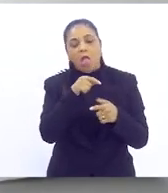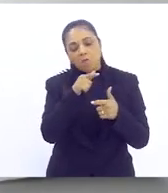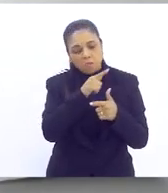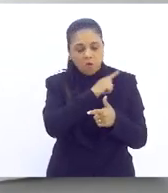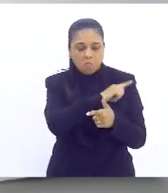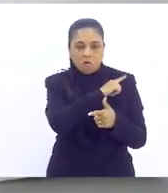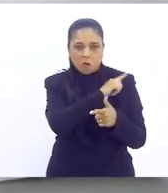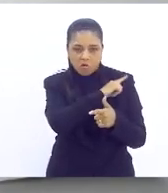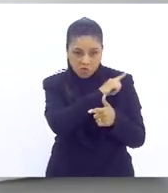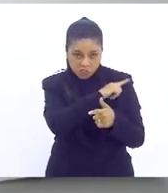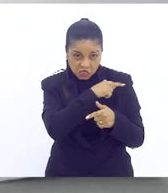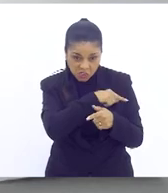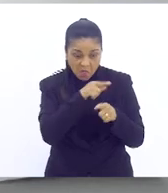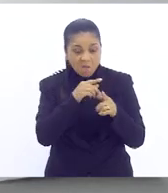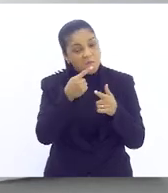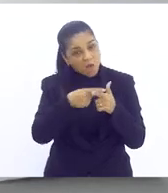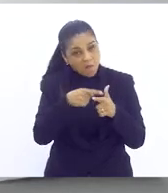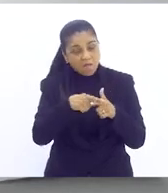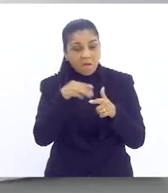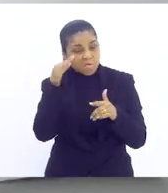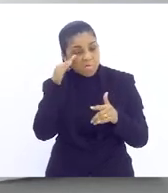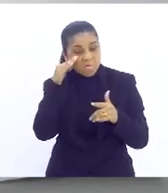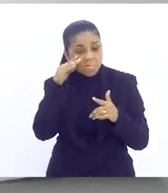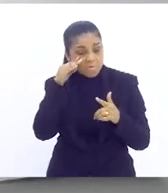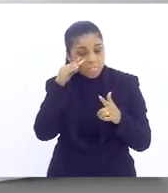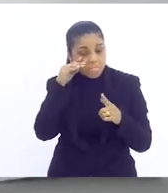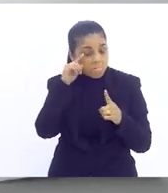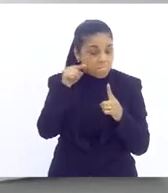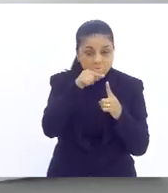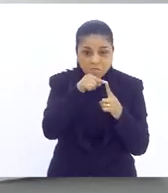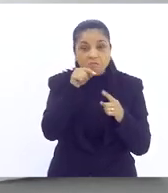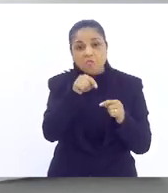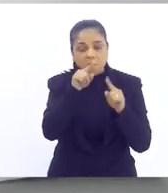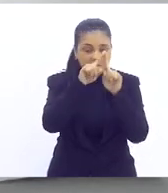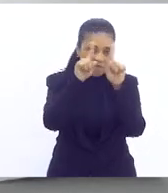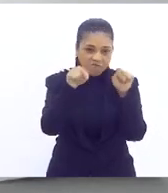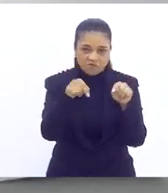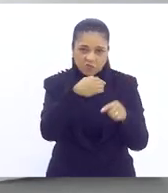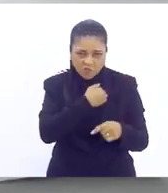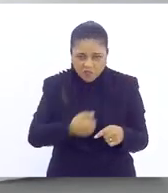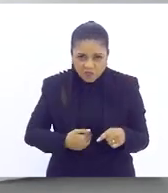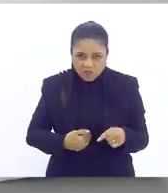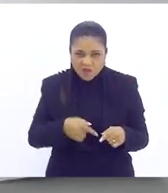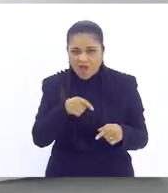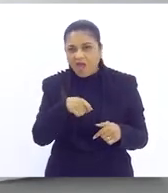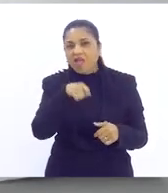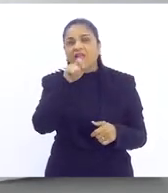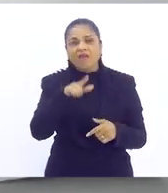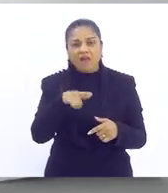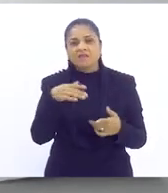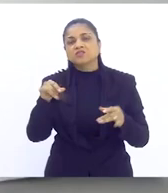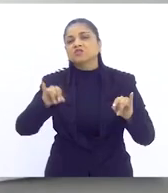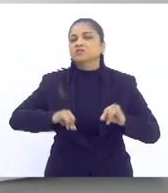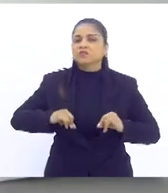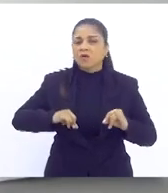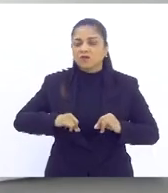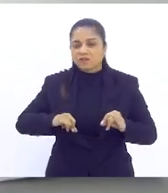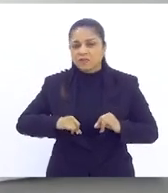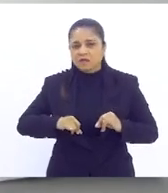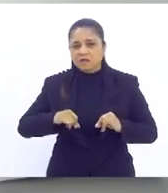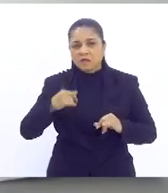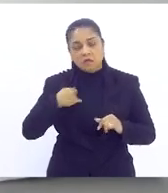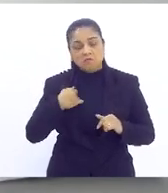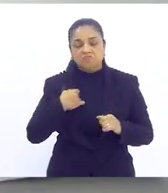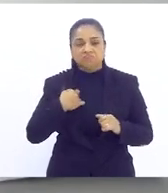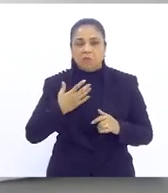públicos assim quem mais sofria por isso não me causa espanto né o deputado Municipal eu venho